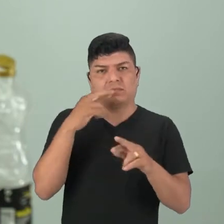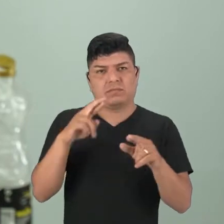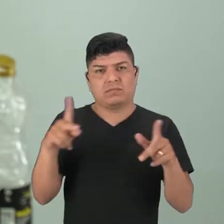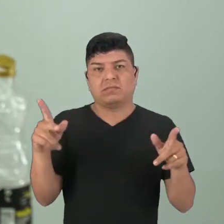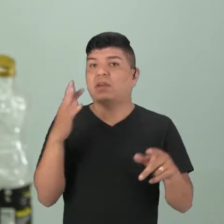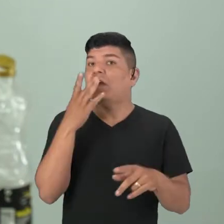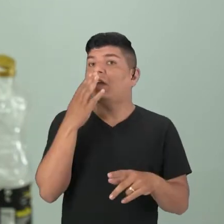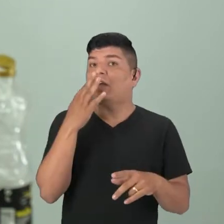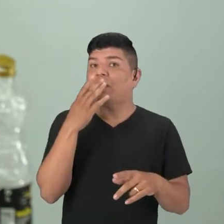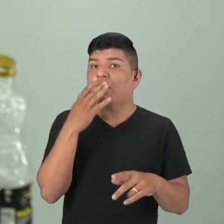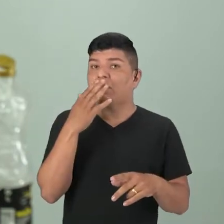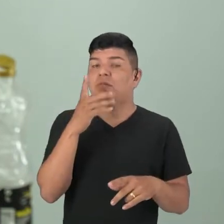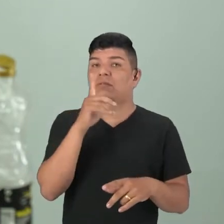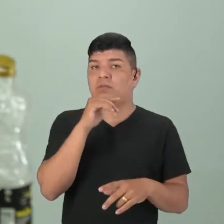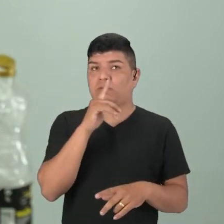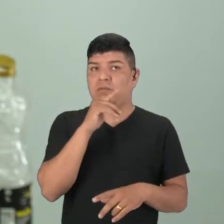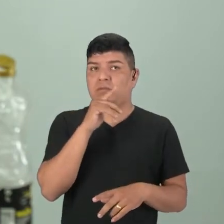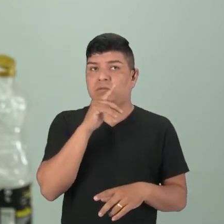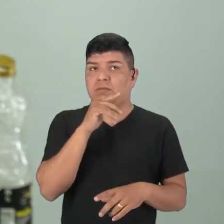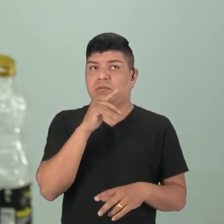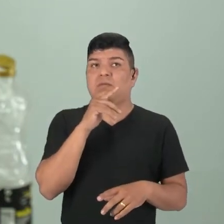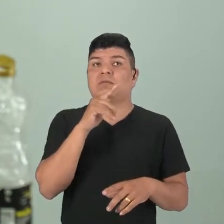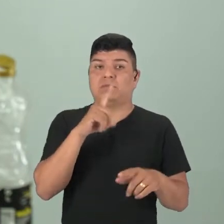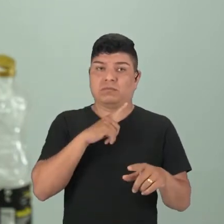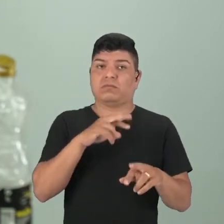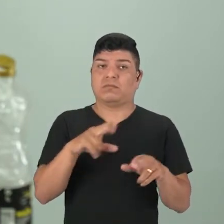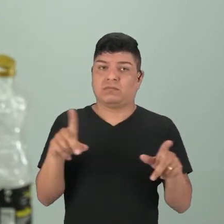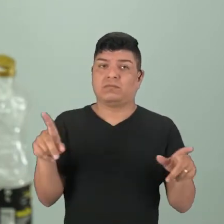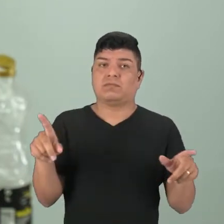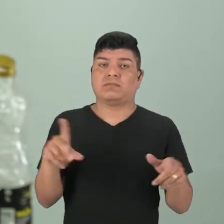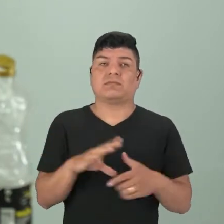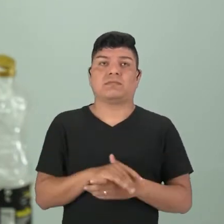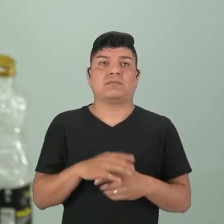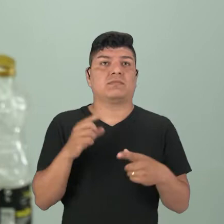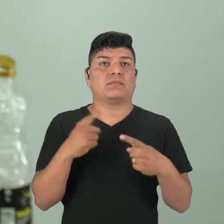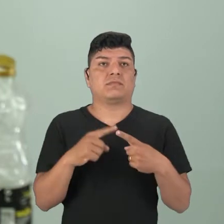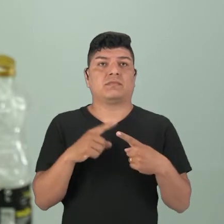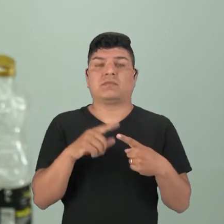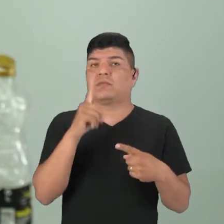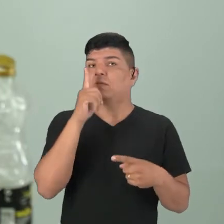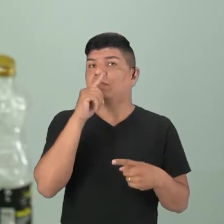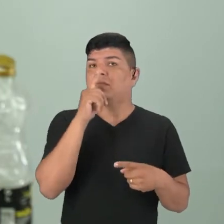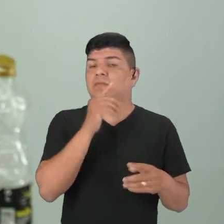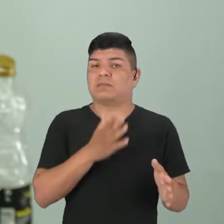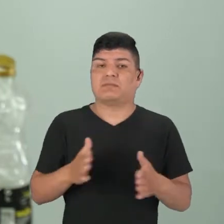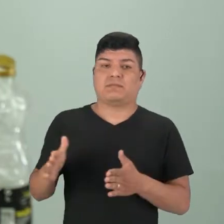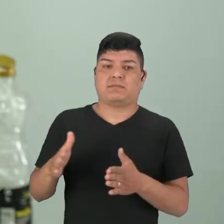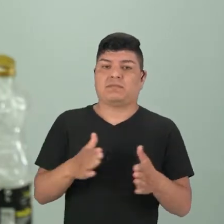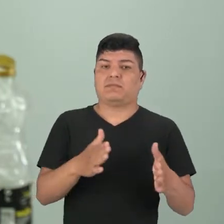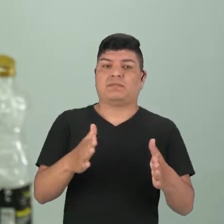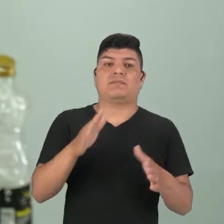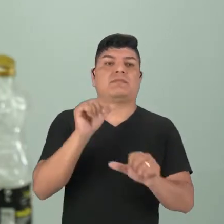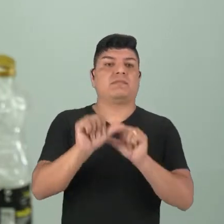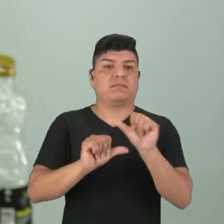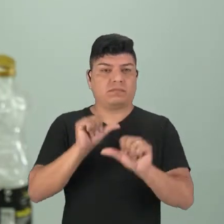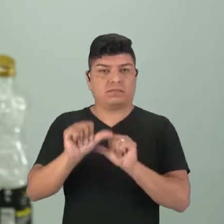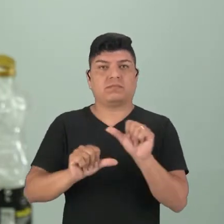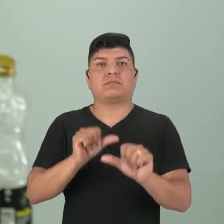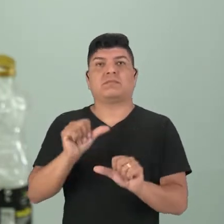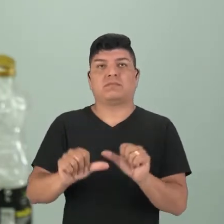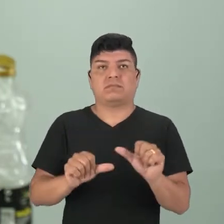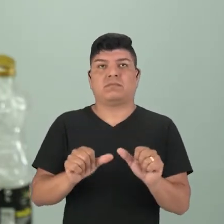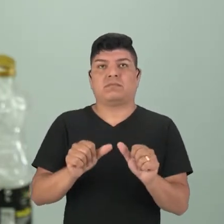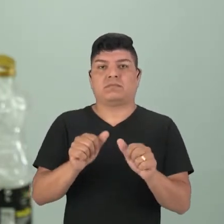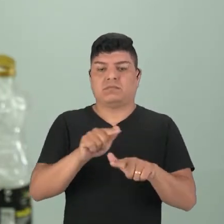da coloração, a cor da água? Tem uma diferença, né? Porque a água do rio, ela passa por essa transformação,